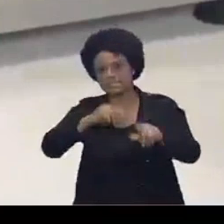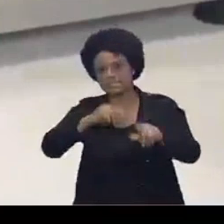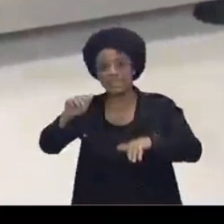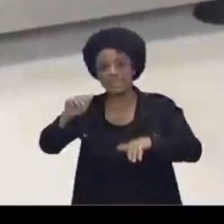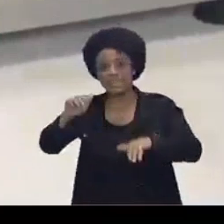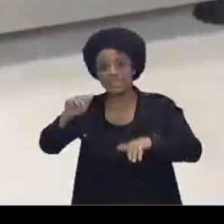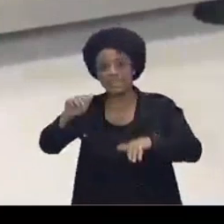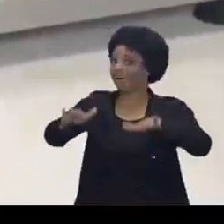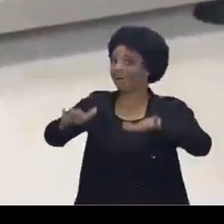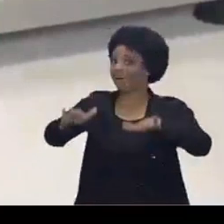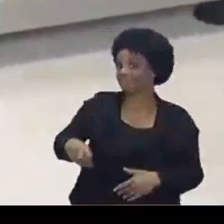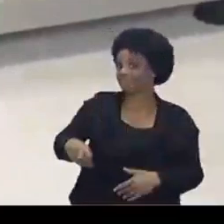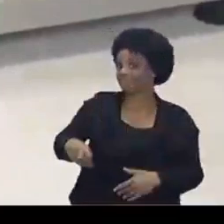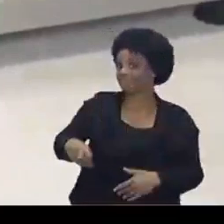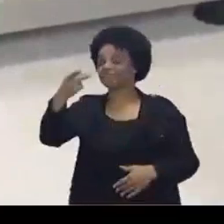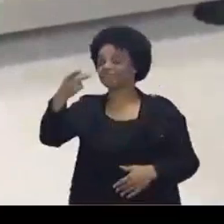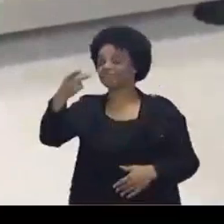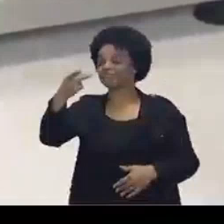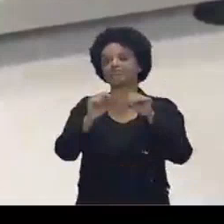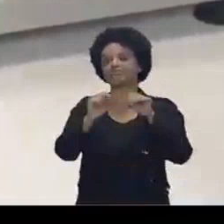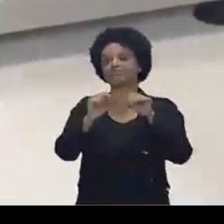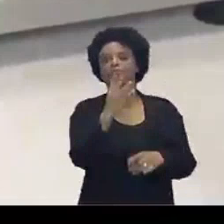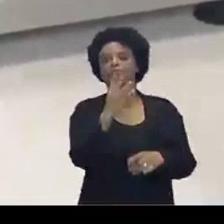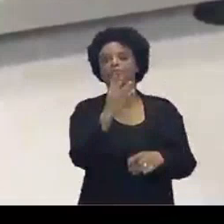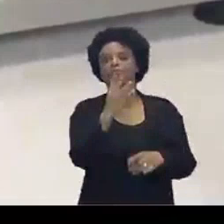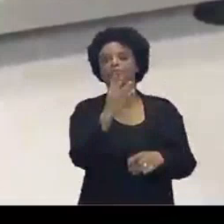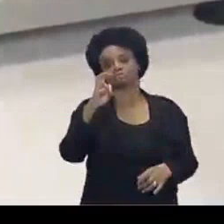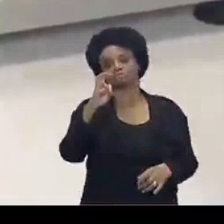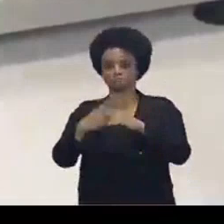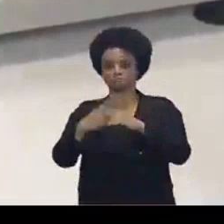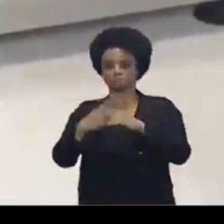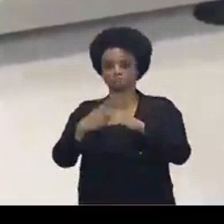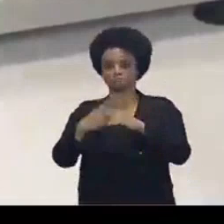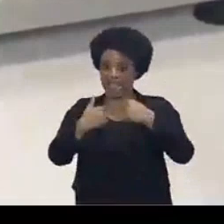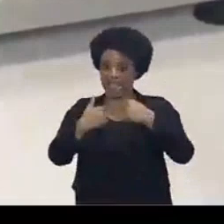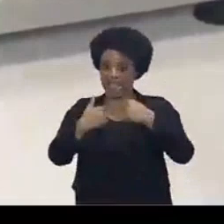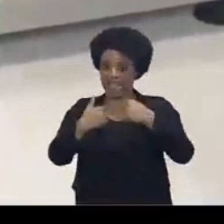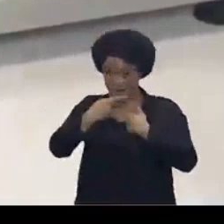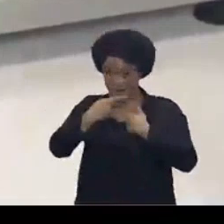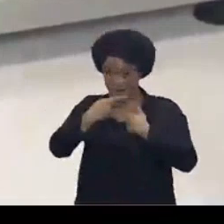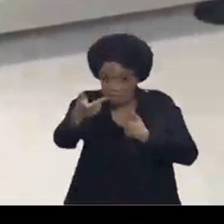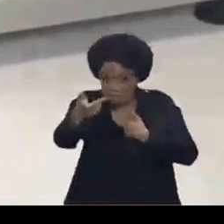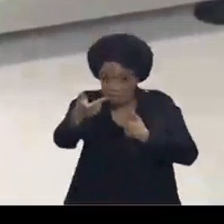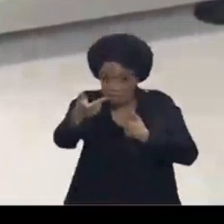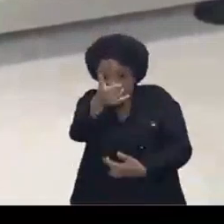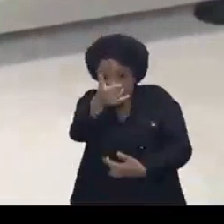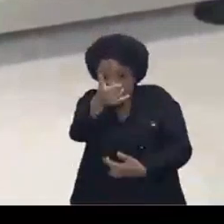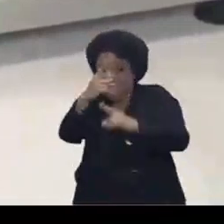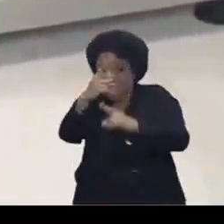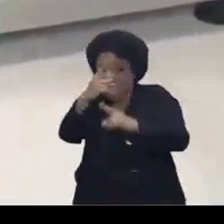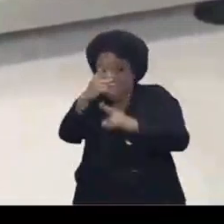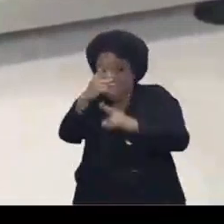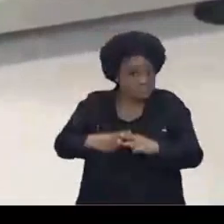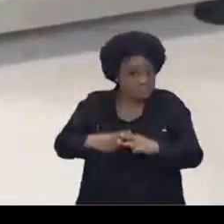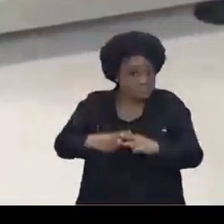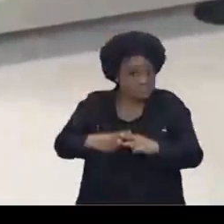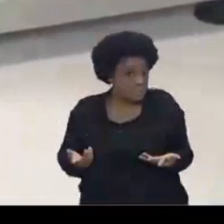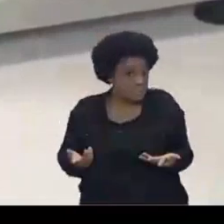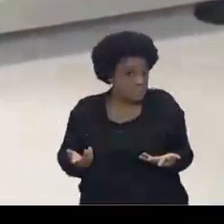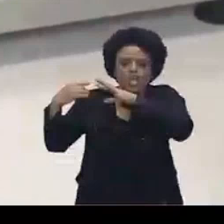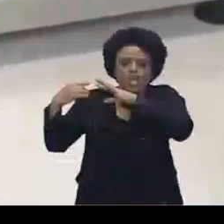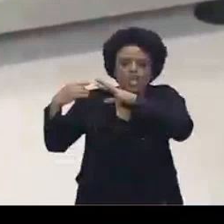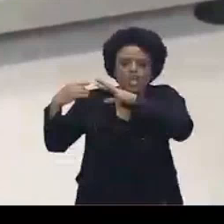às vezes o roteiro te fala para você fazer umas 4, 5 vezes. Eu te oriento a fazer umas 10 vezes para você, de todos esses